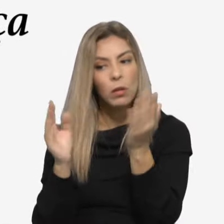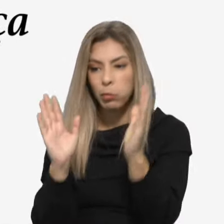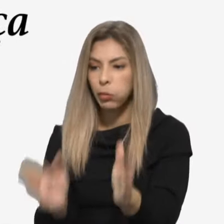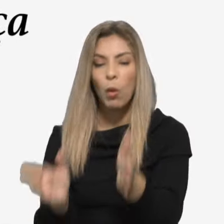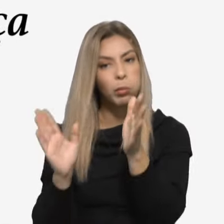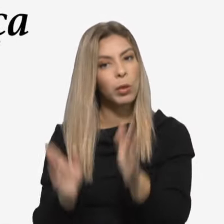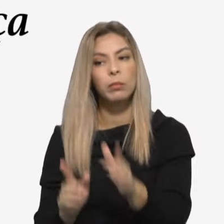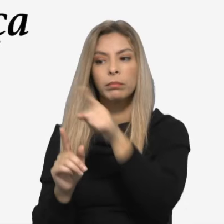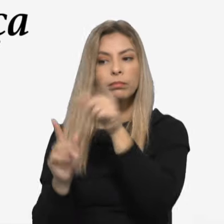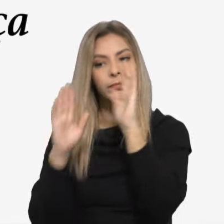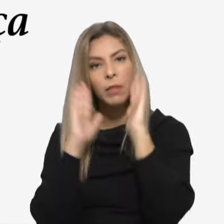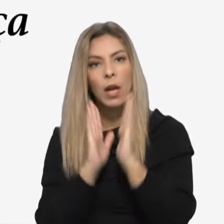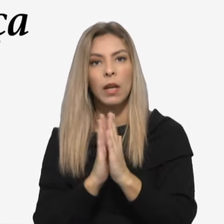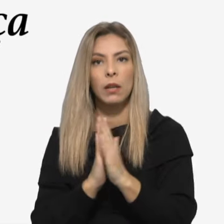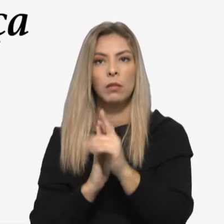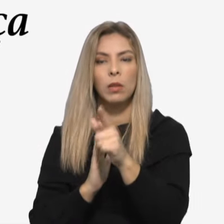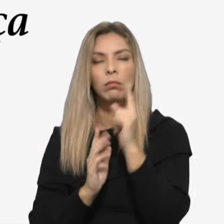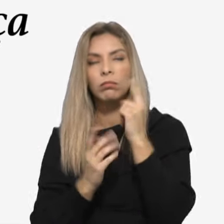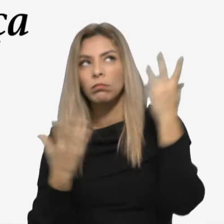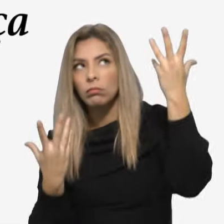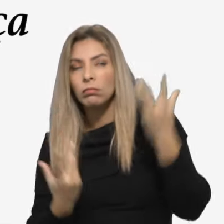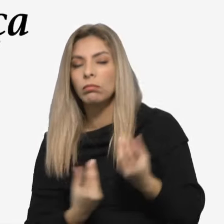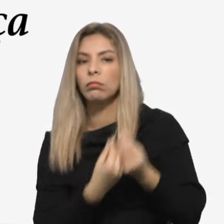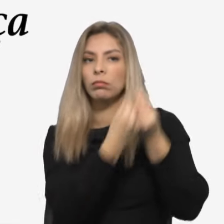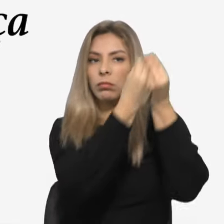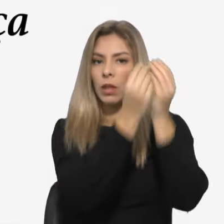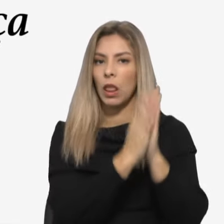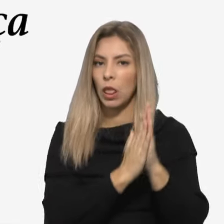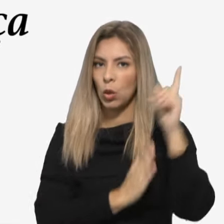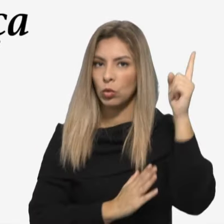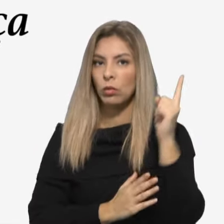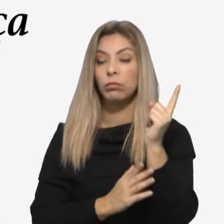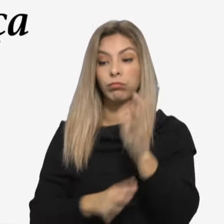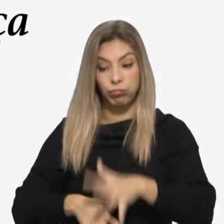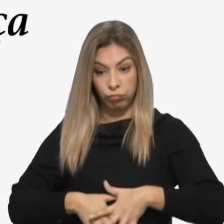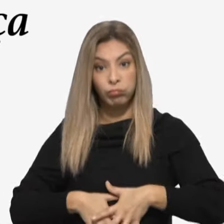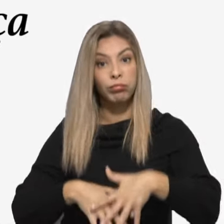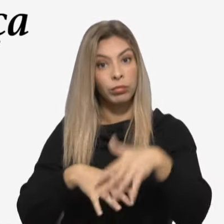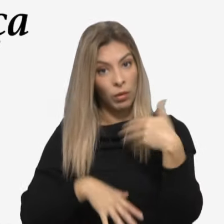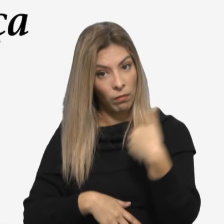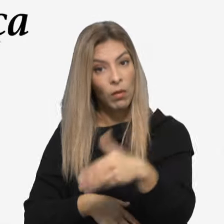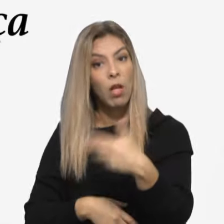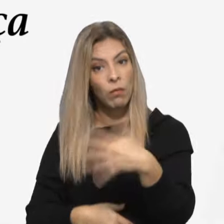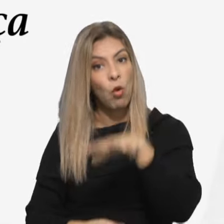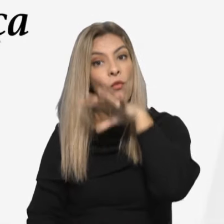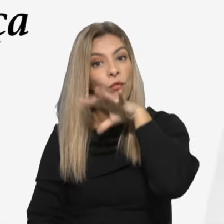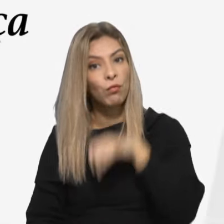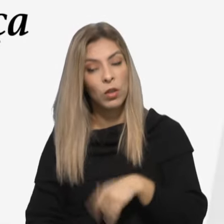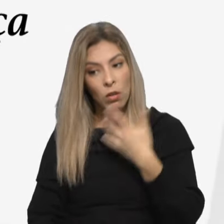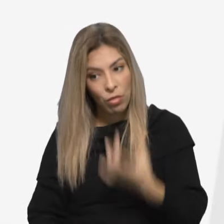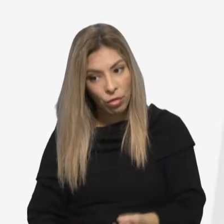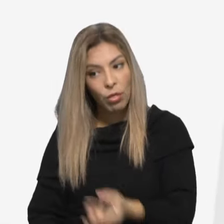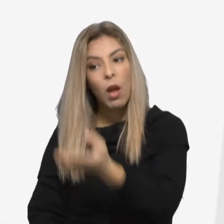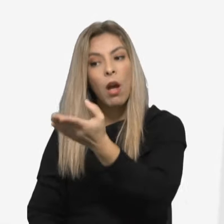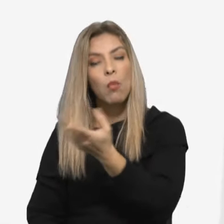porque encontraste graça diante de Deus. Conceberás e darás à luz um filho, a quem porás o